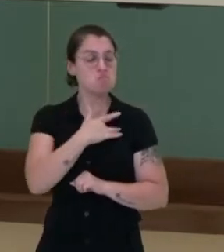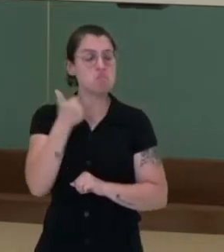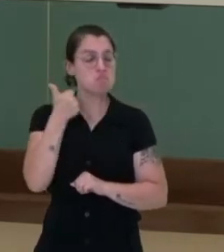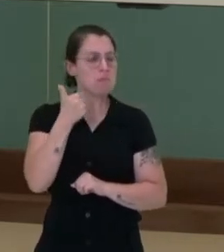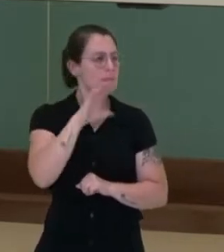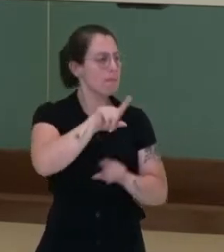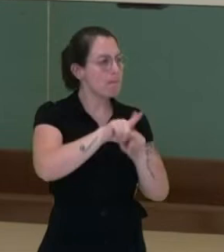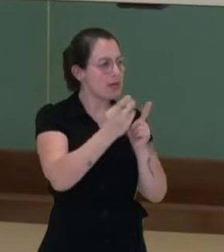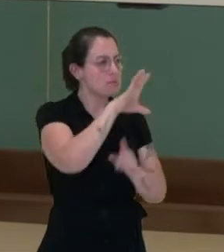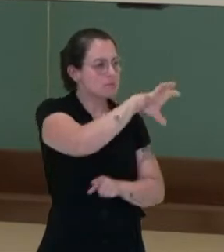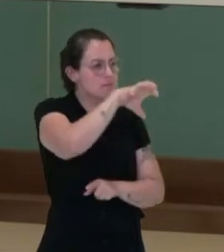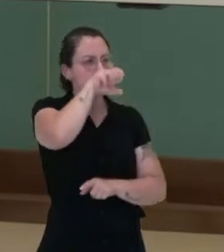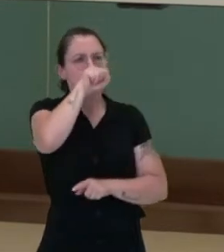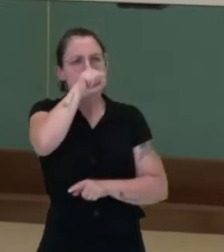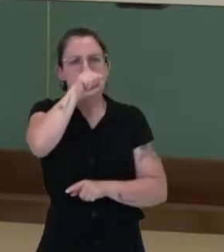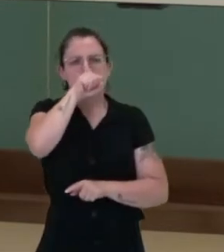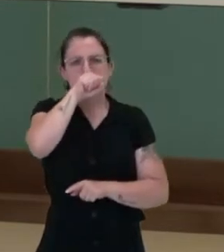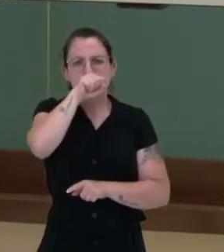por exemplo,